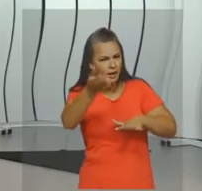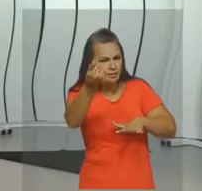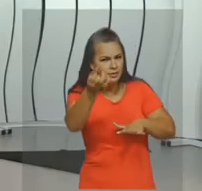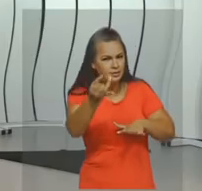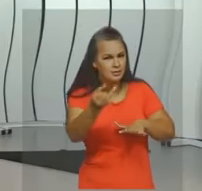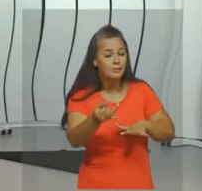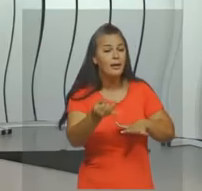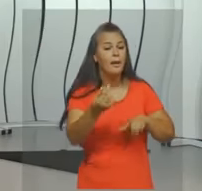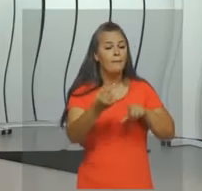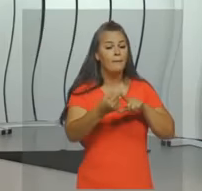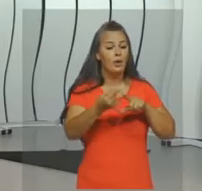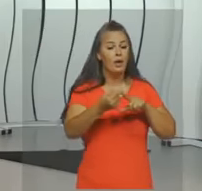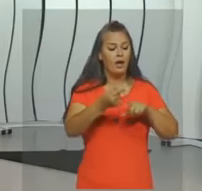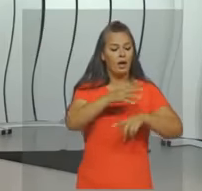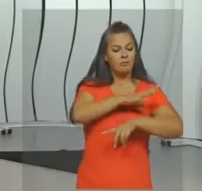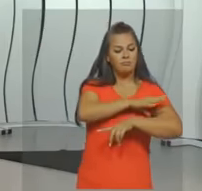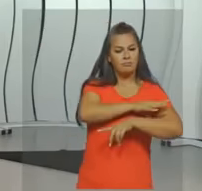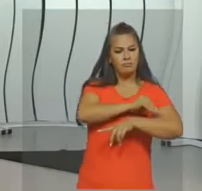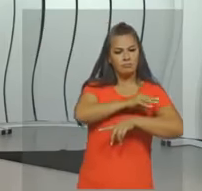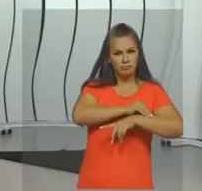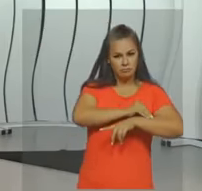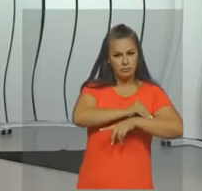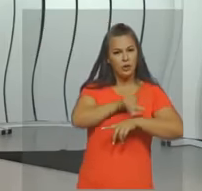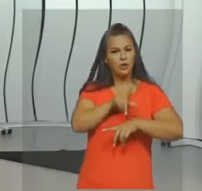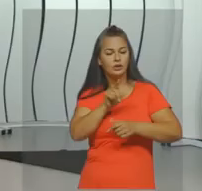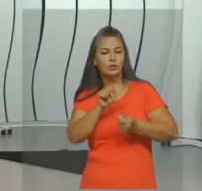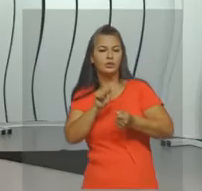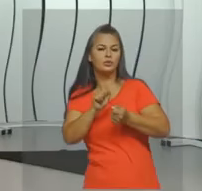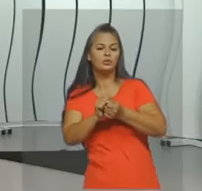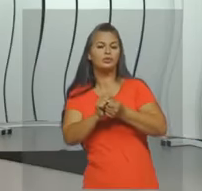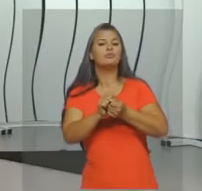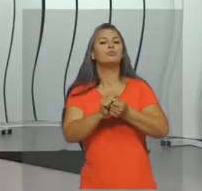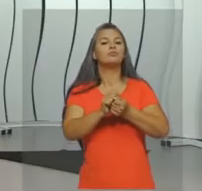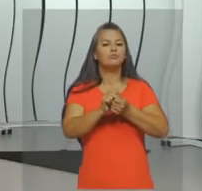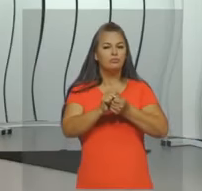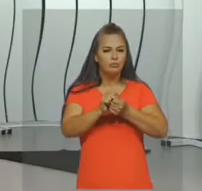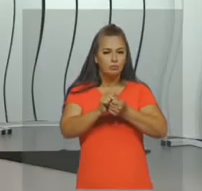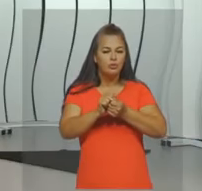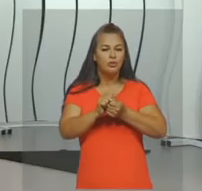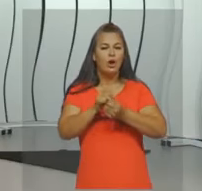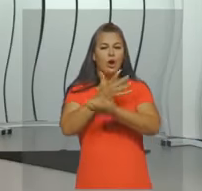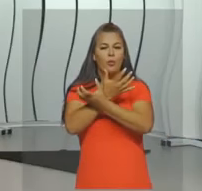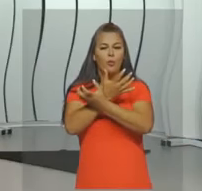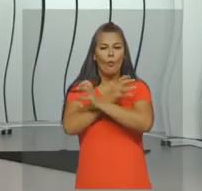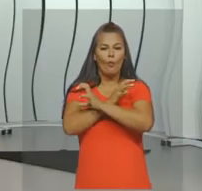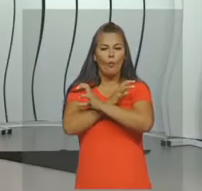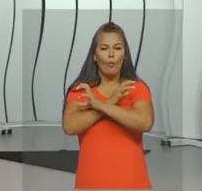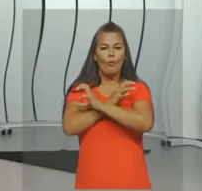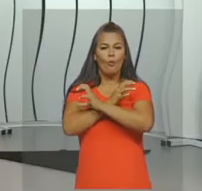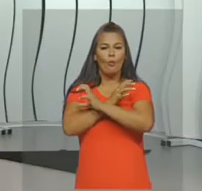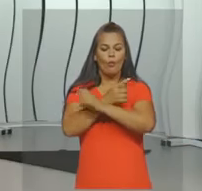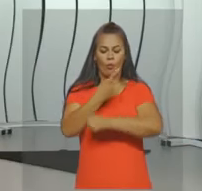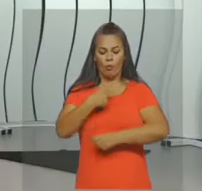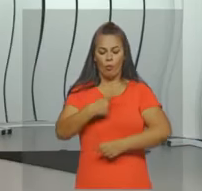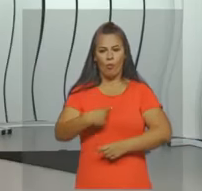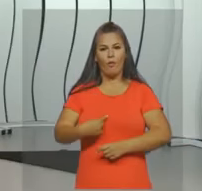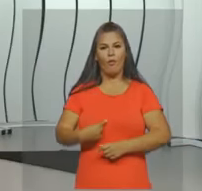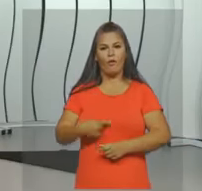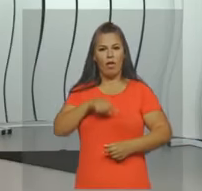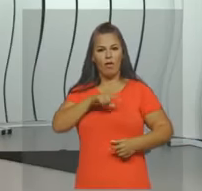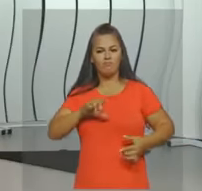com o esquelético, que foi nossa matéria da aula passada, né? Fazendo então aí a alavanca que vai movimentar os